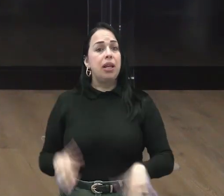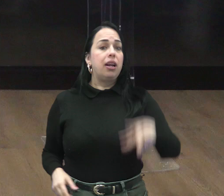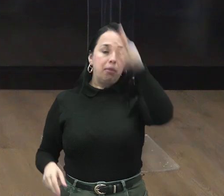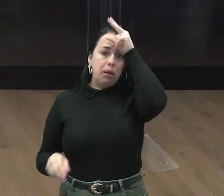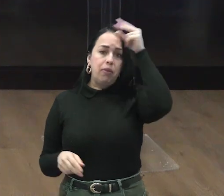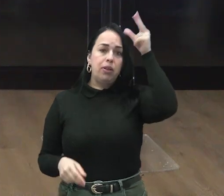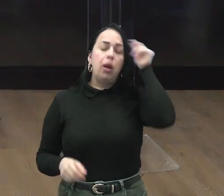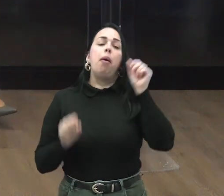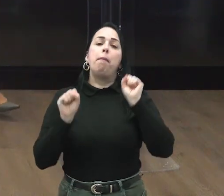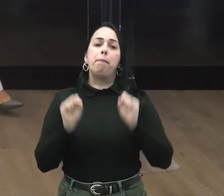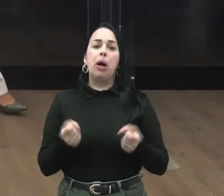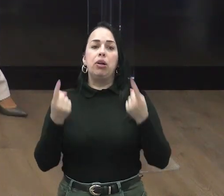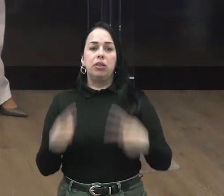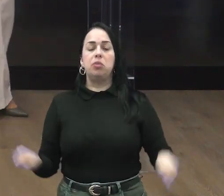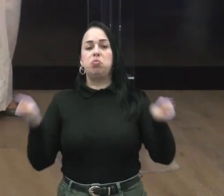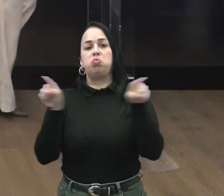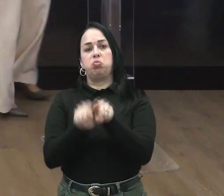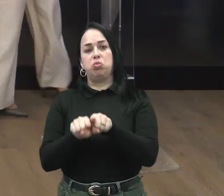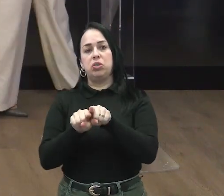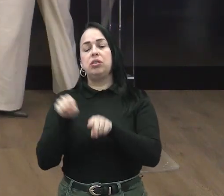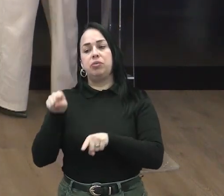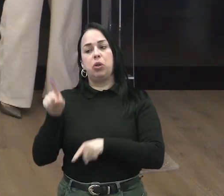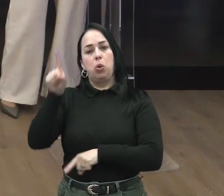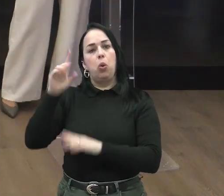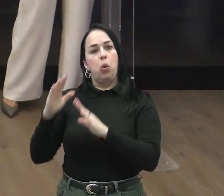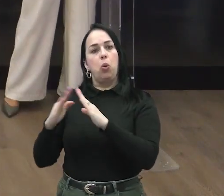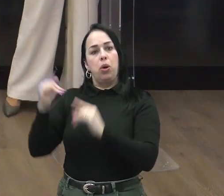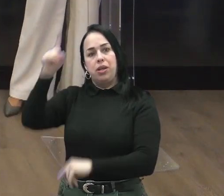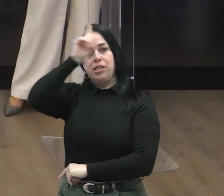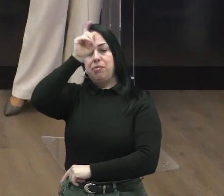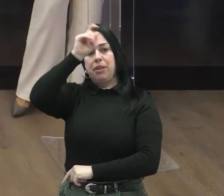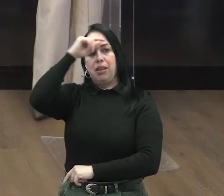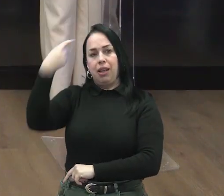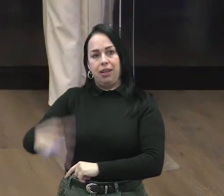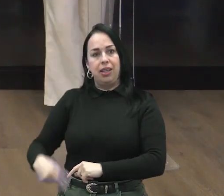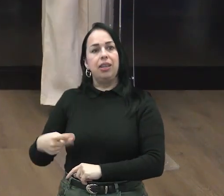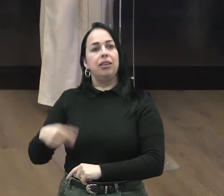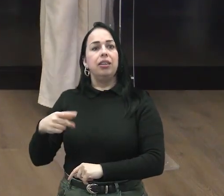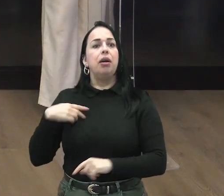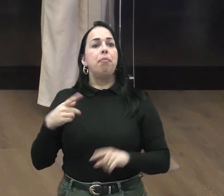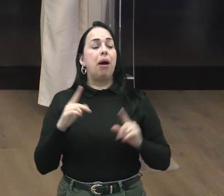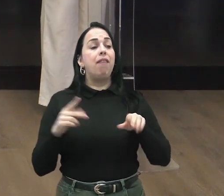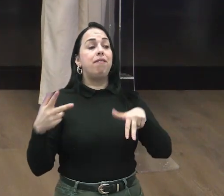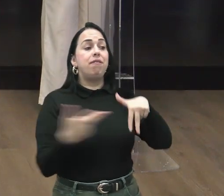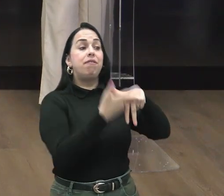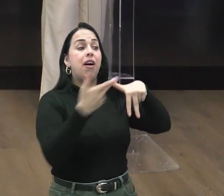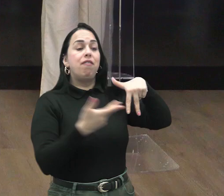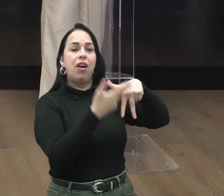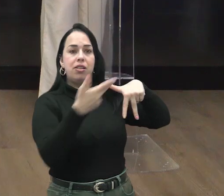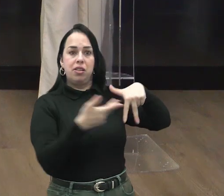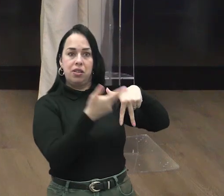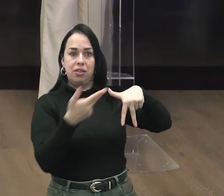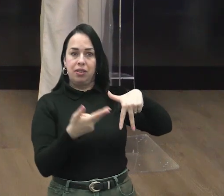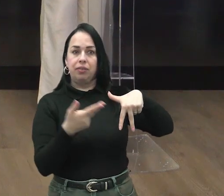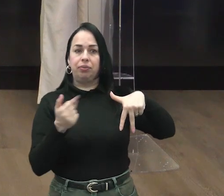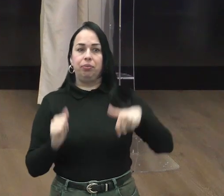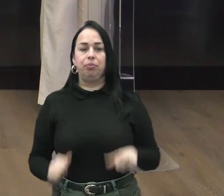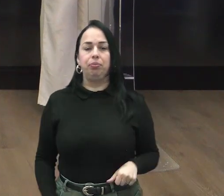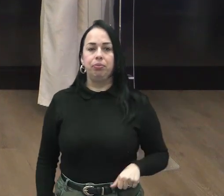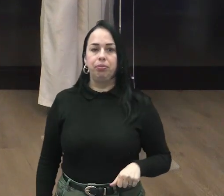poder público a celebrar convênio com hospitais da rede privada para a realização de cirurgias de